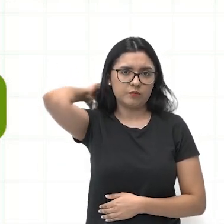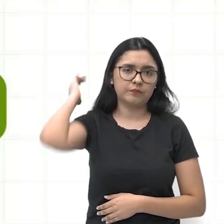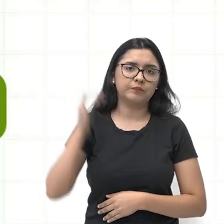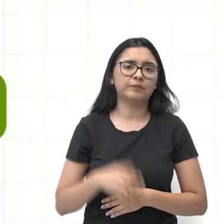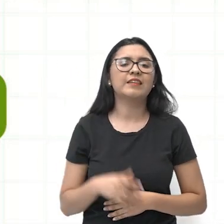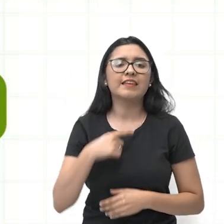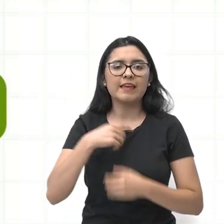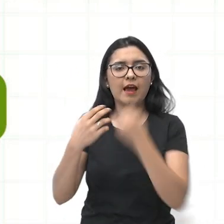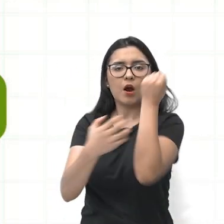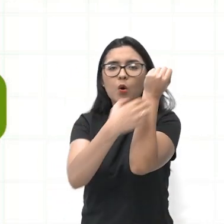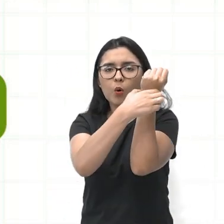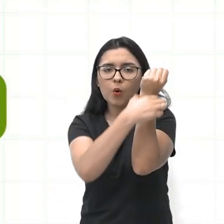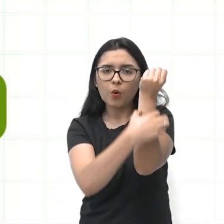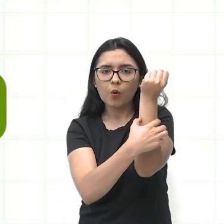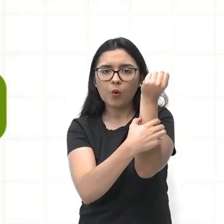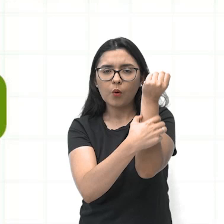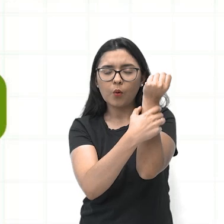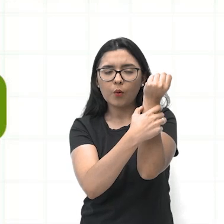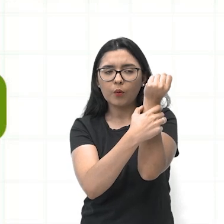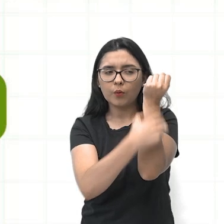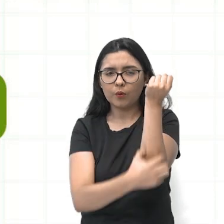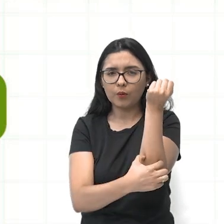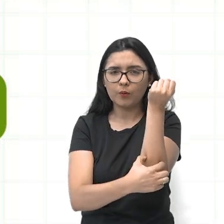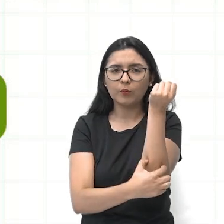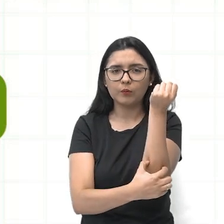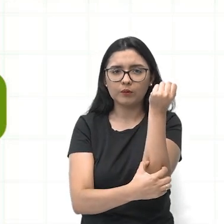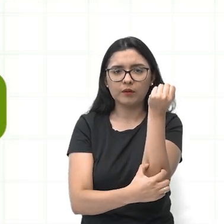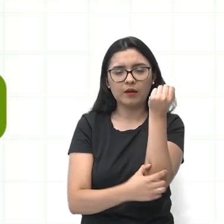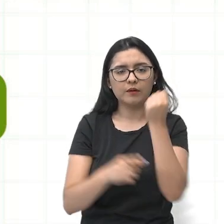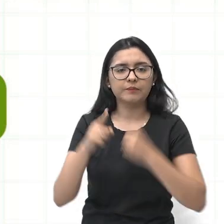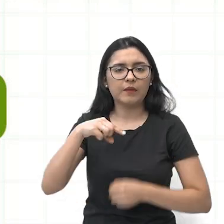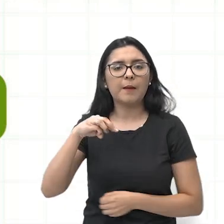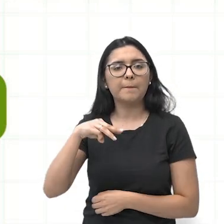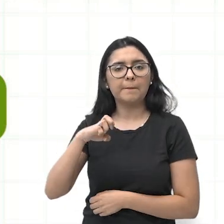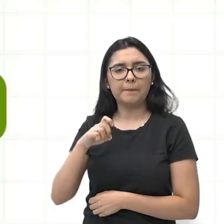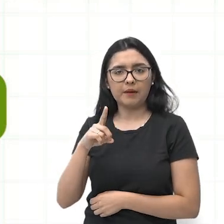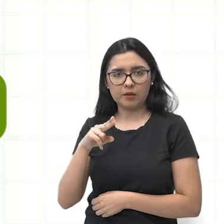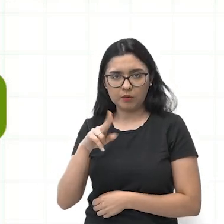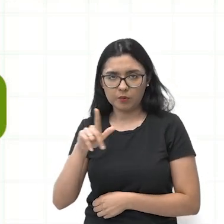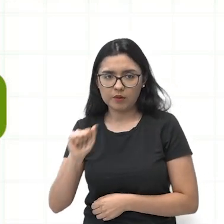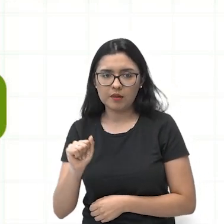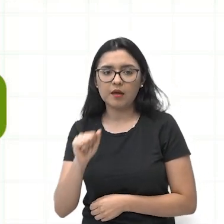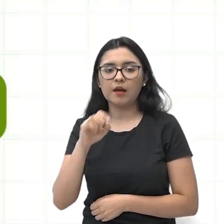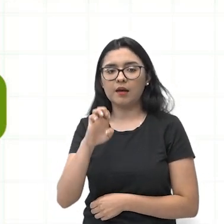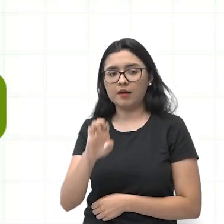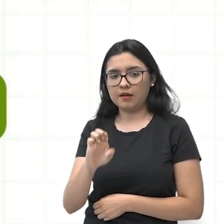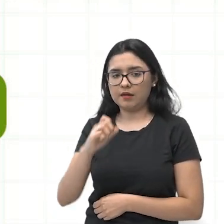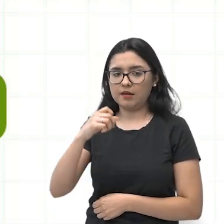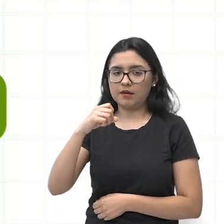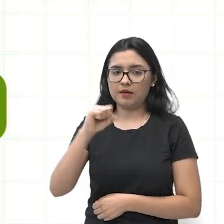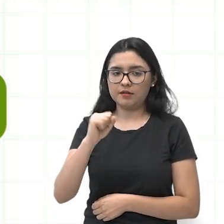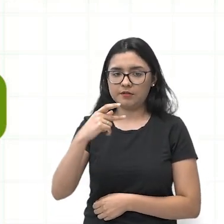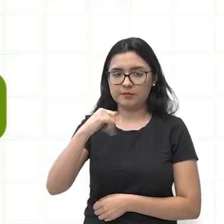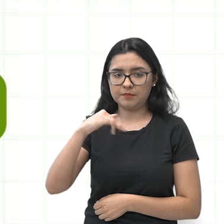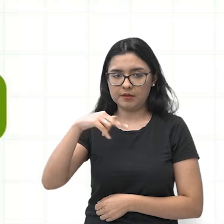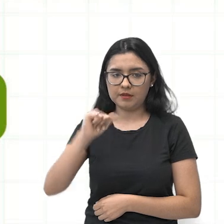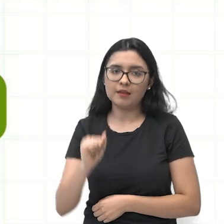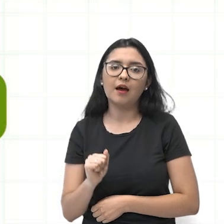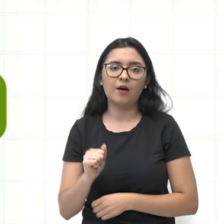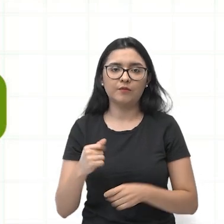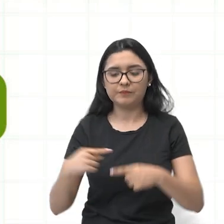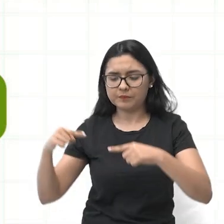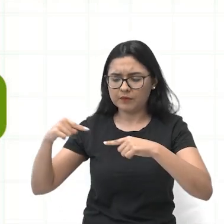chama de coluna, é a sua medula espinal. Então, é recebido pelo seu dedo, caminha pelo seu